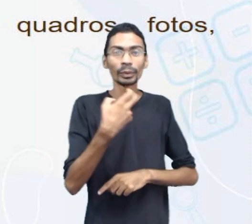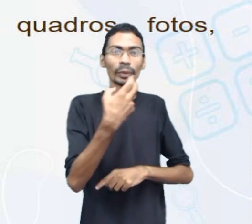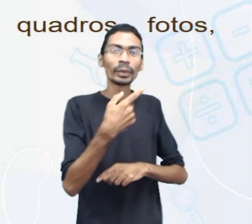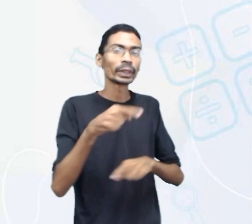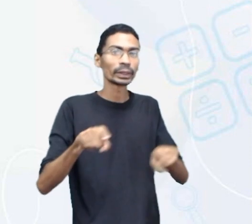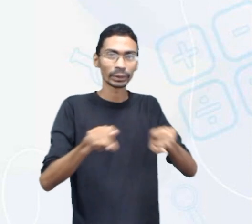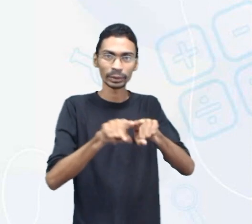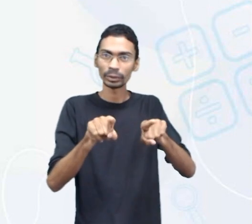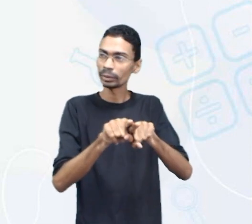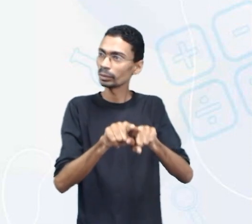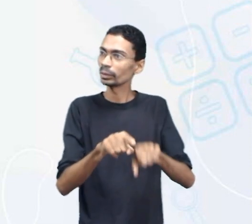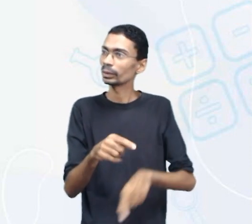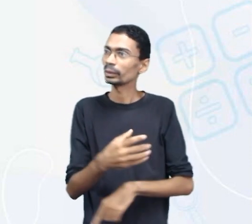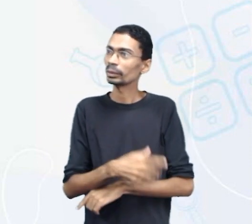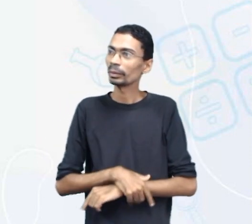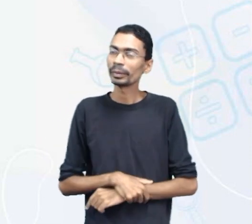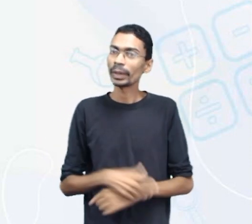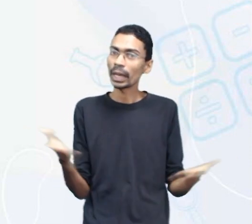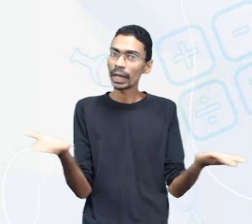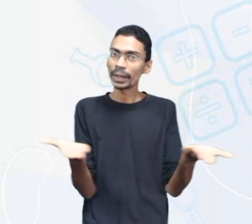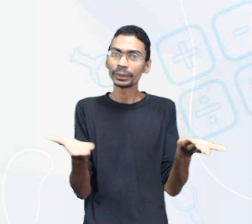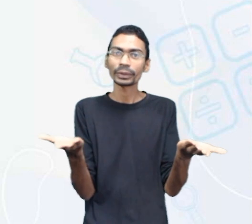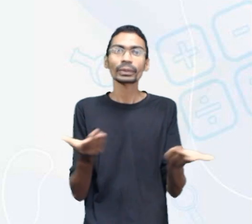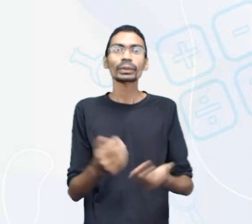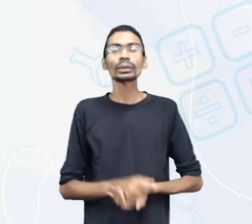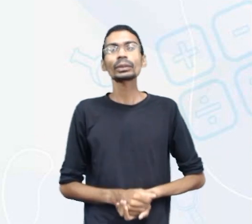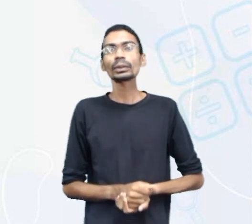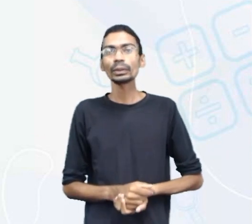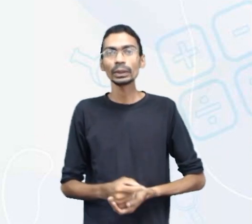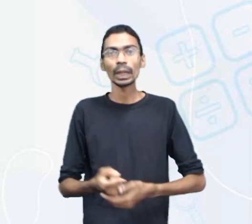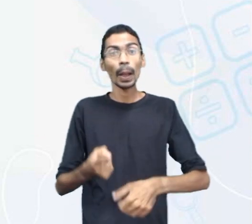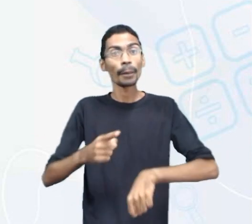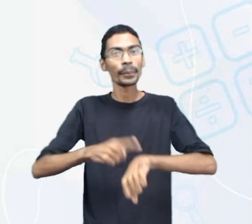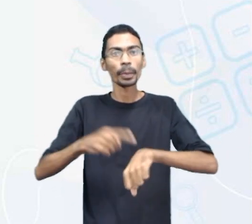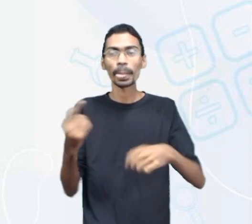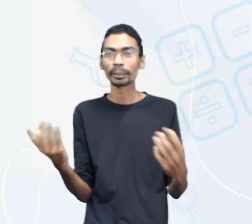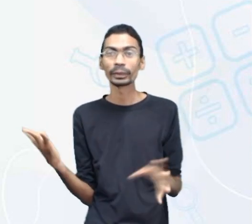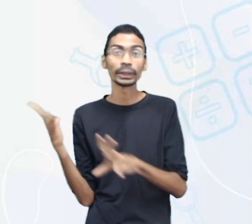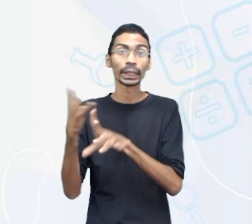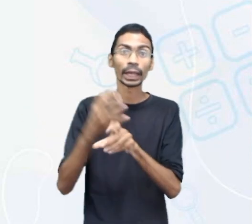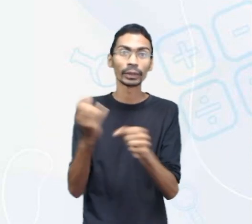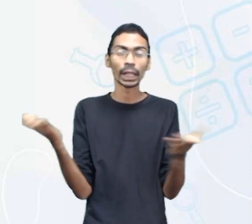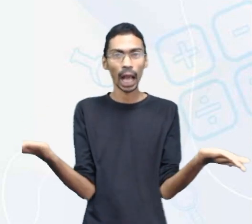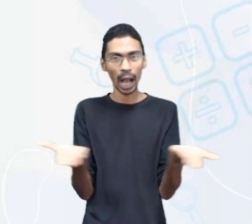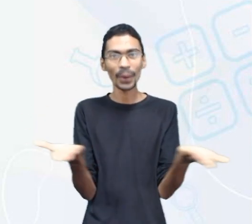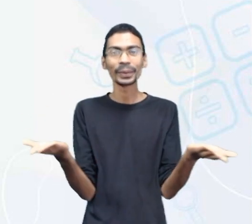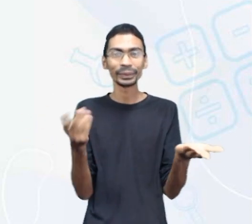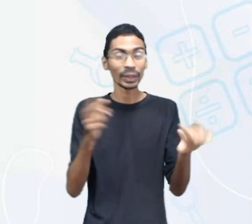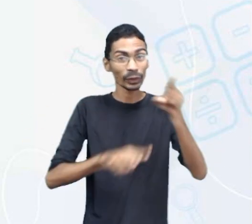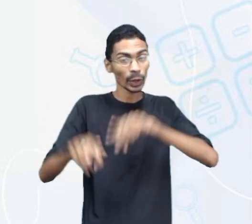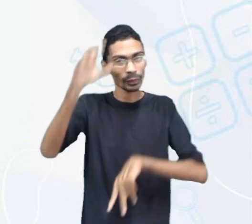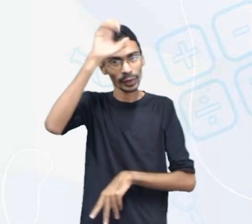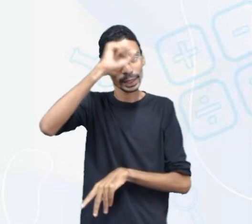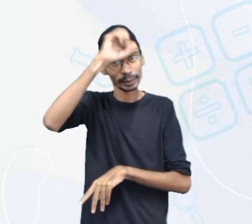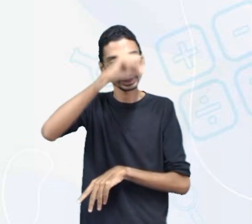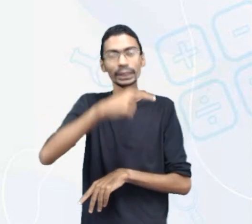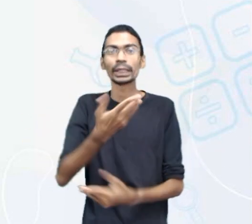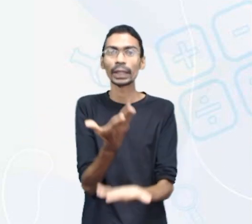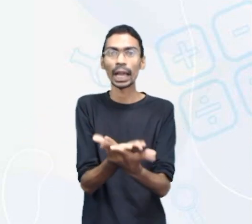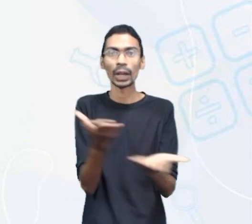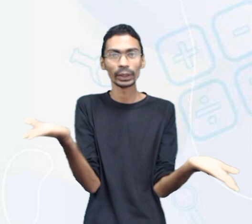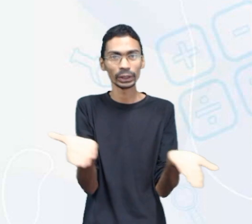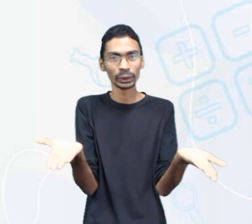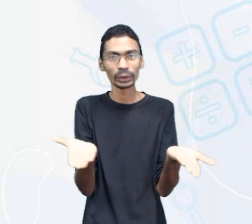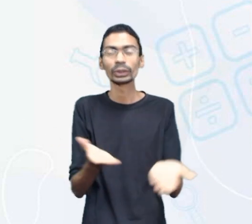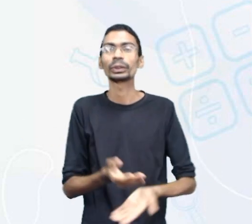é e agora é o momento de revisar ver o que você aprendeu na